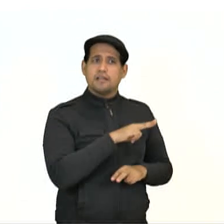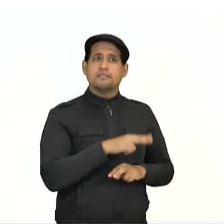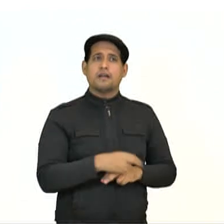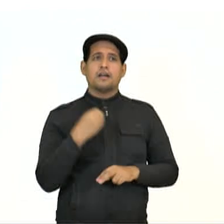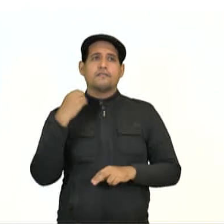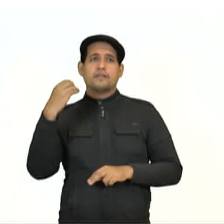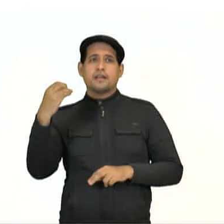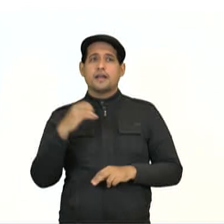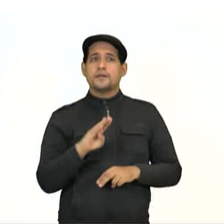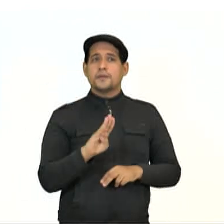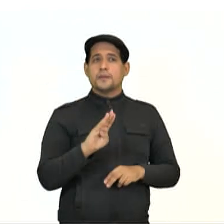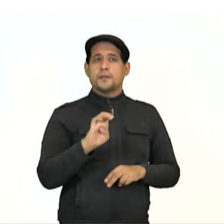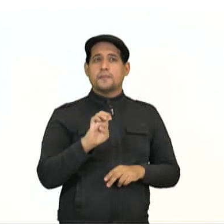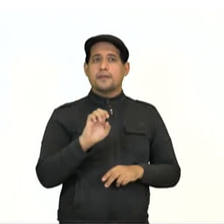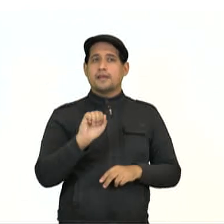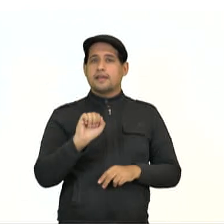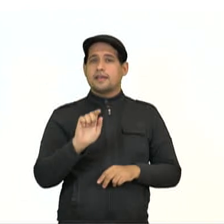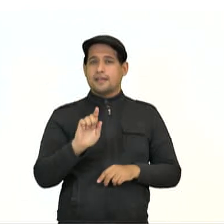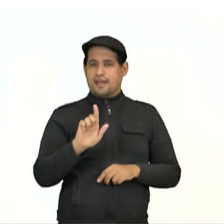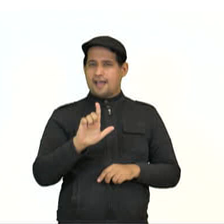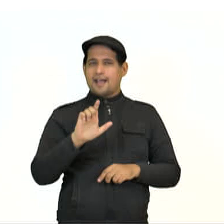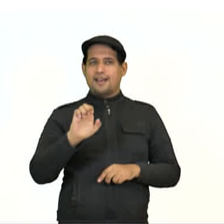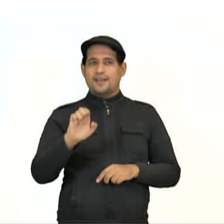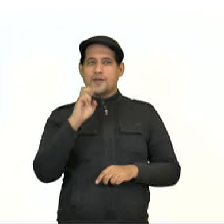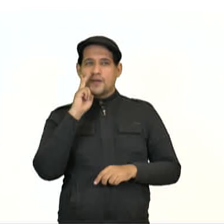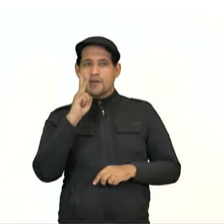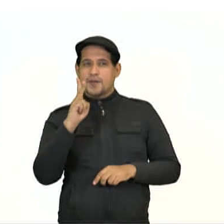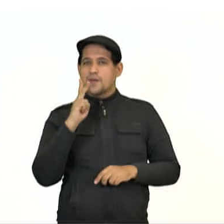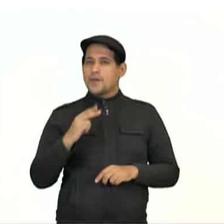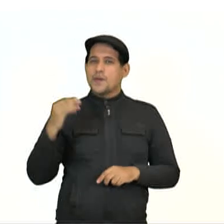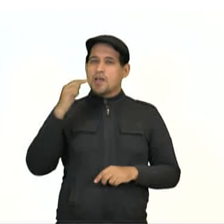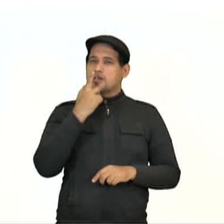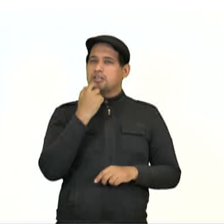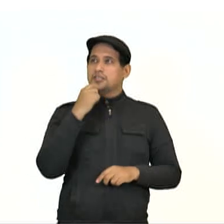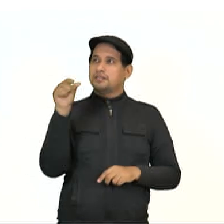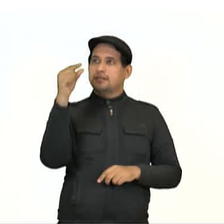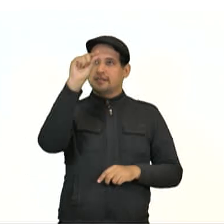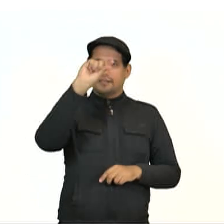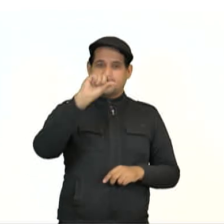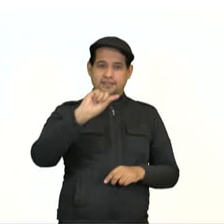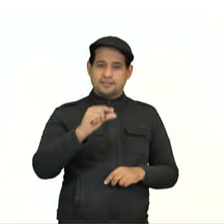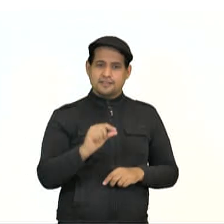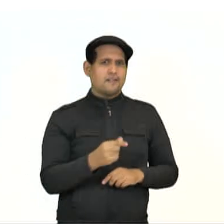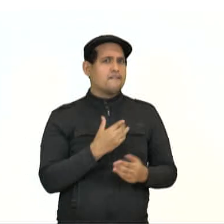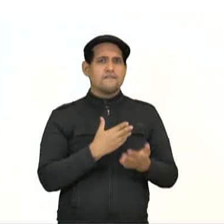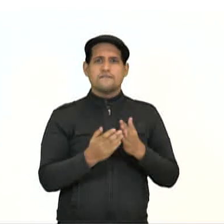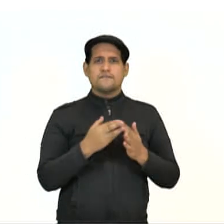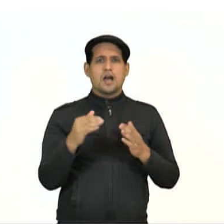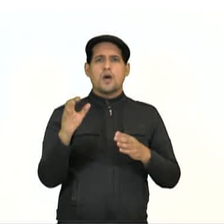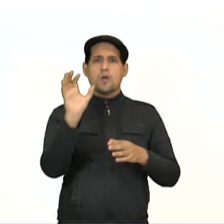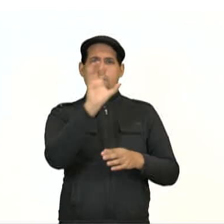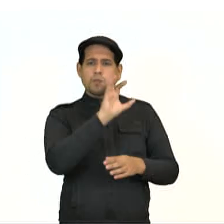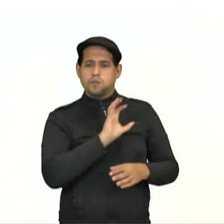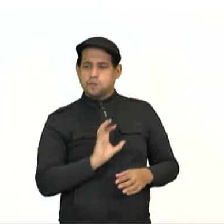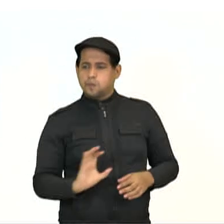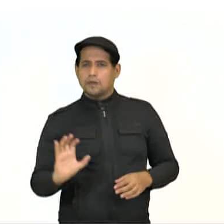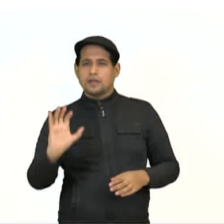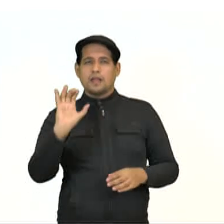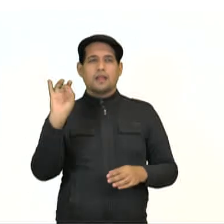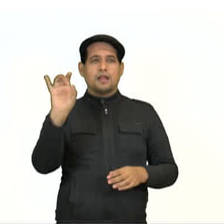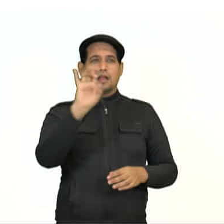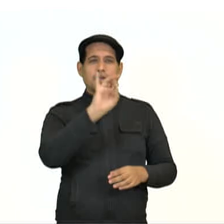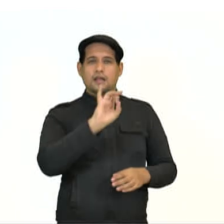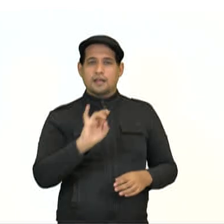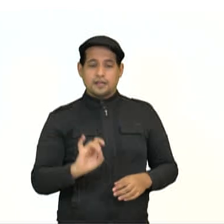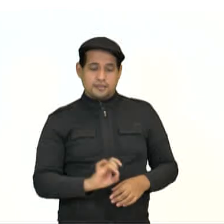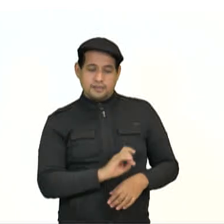que era um navio, tá, que teve essa rotinha que a gente vê aqui em vermelho. Então ele passou por vários continentes e em cada continente